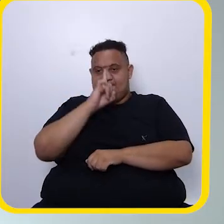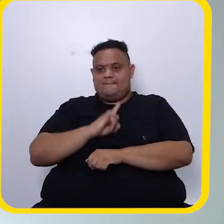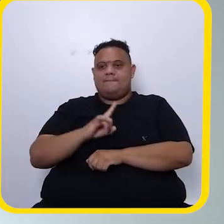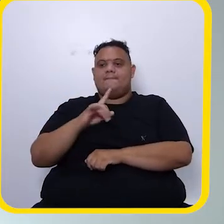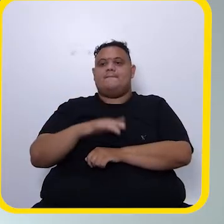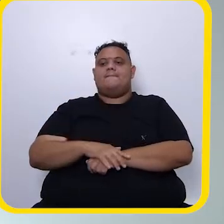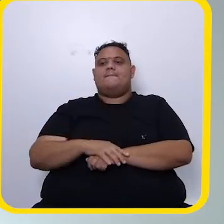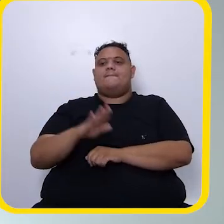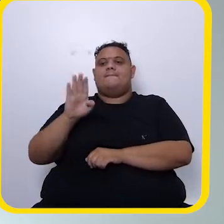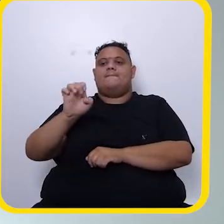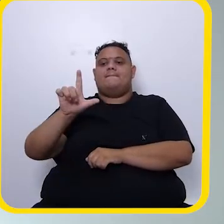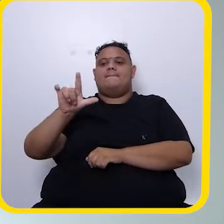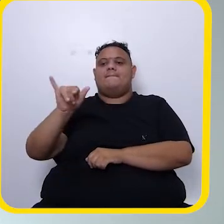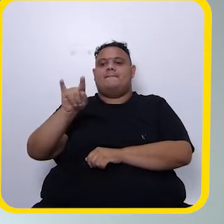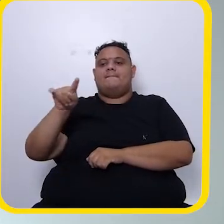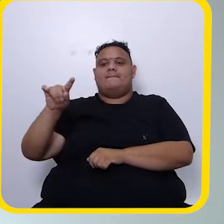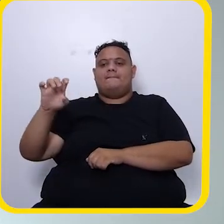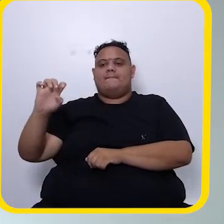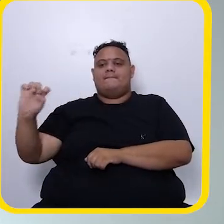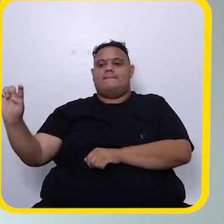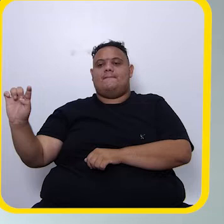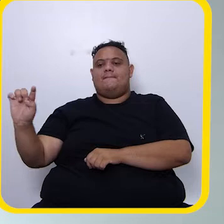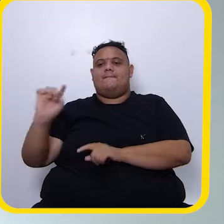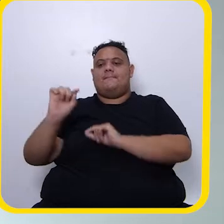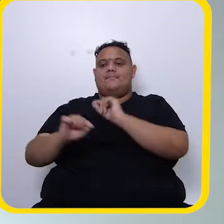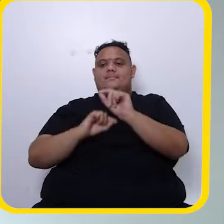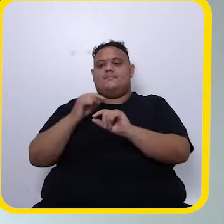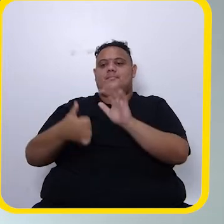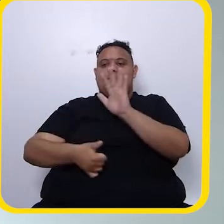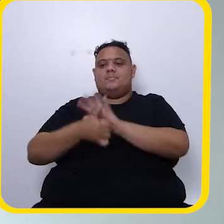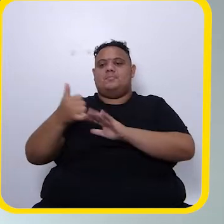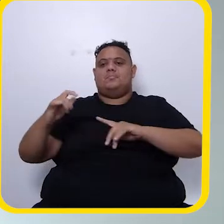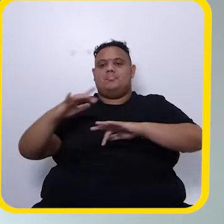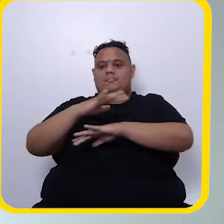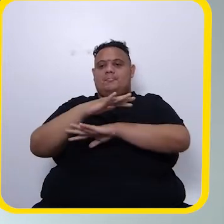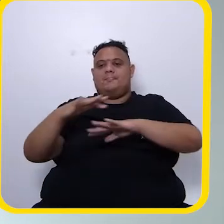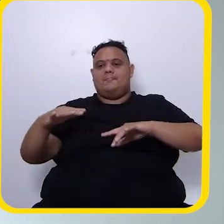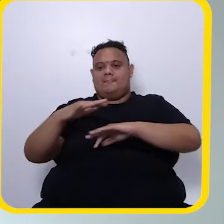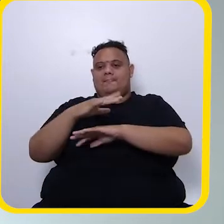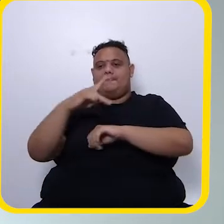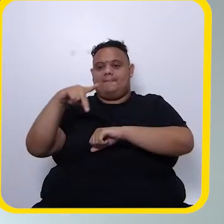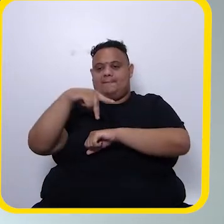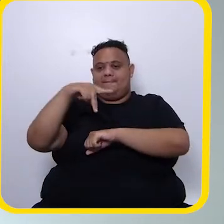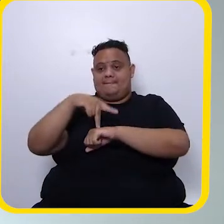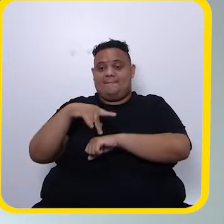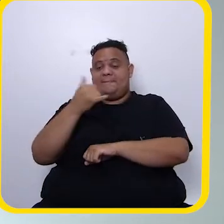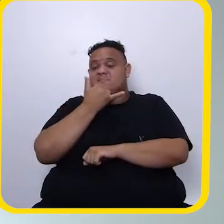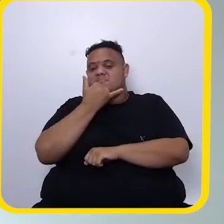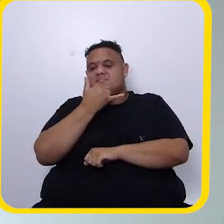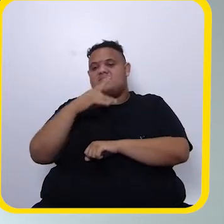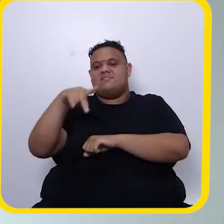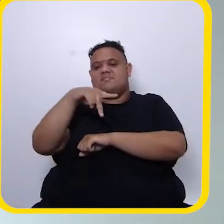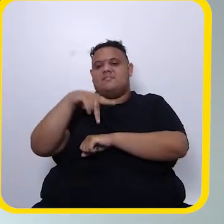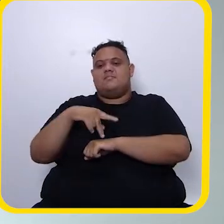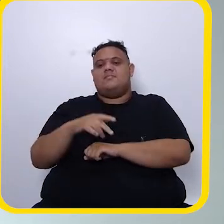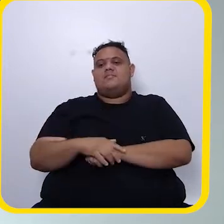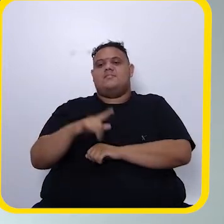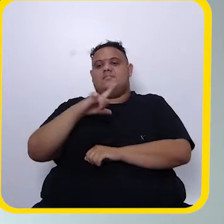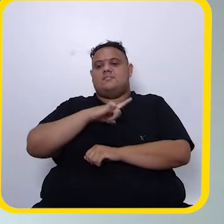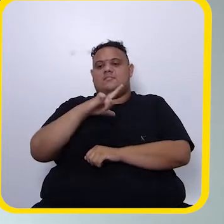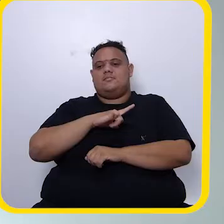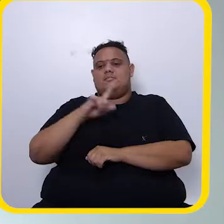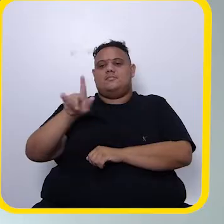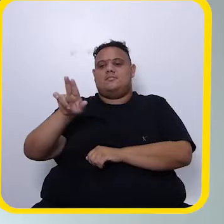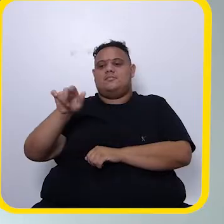de amarelinho, Belize, né, que seria essa primeira cidade, ou esse primeiro país, desculpa. Nós